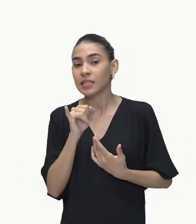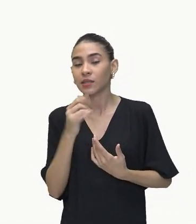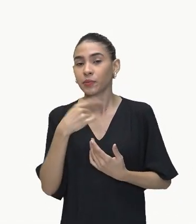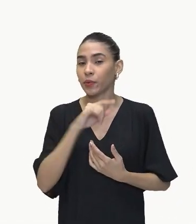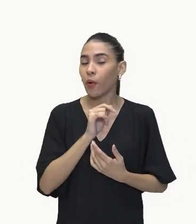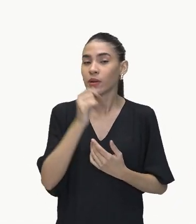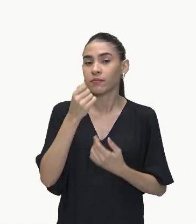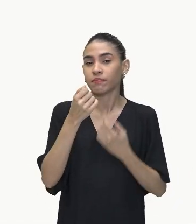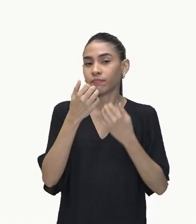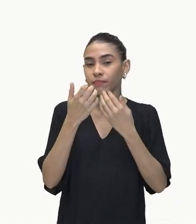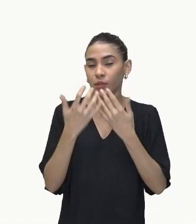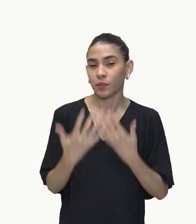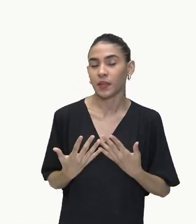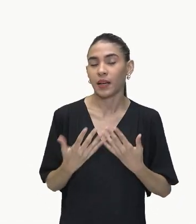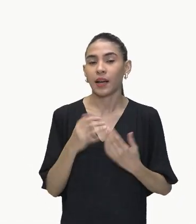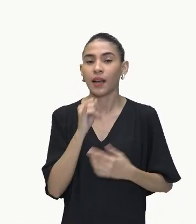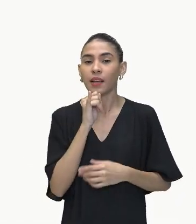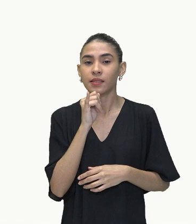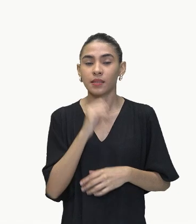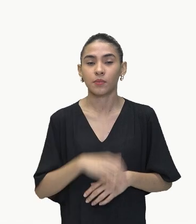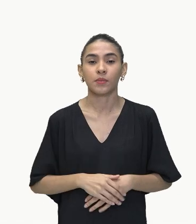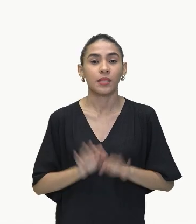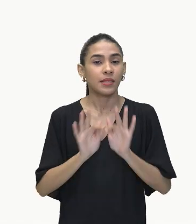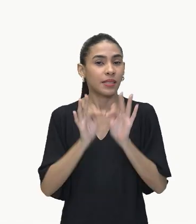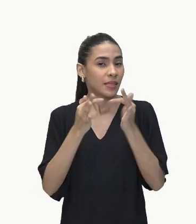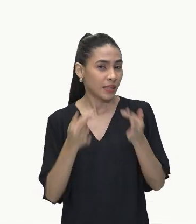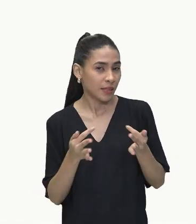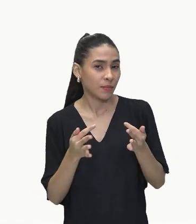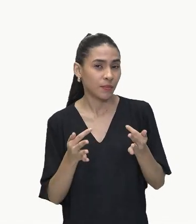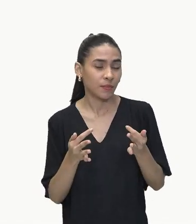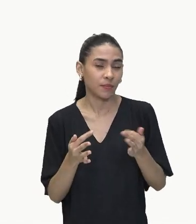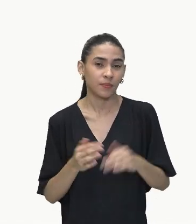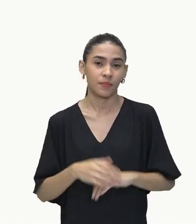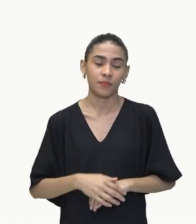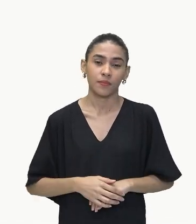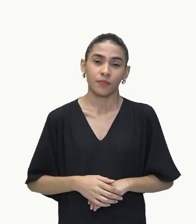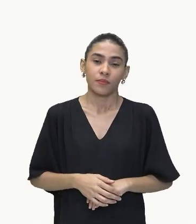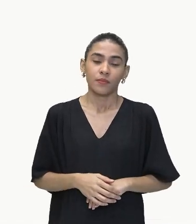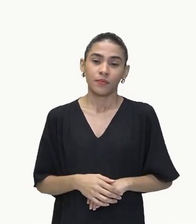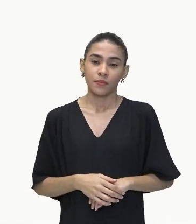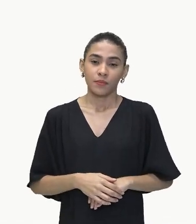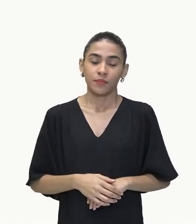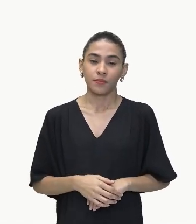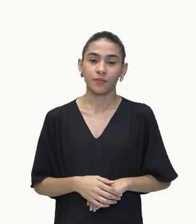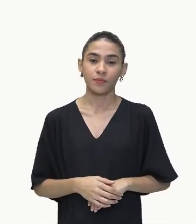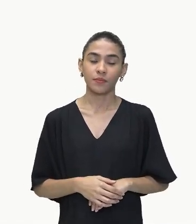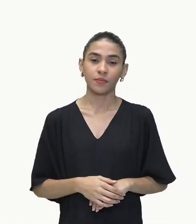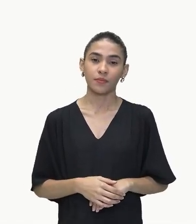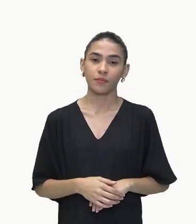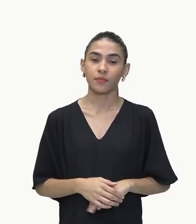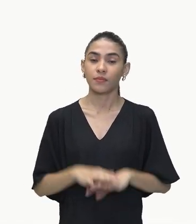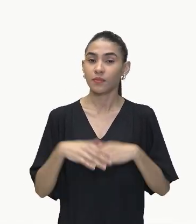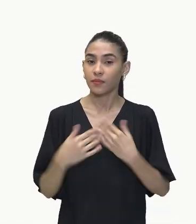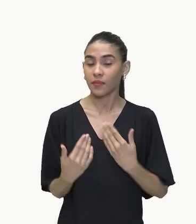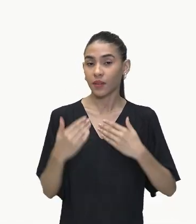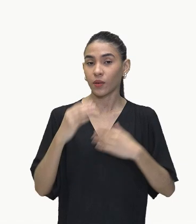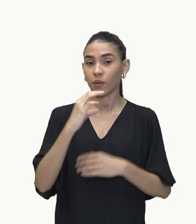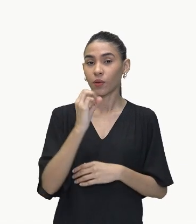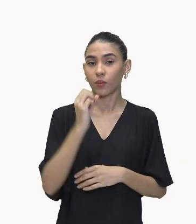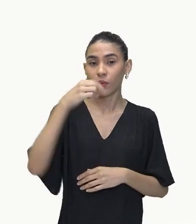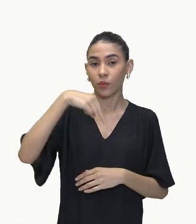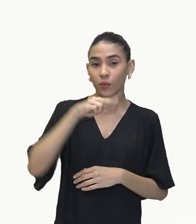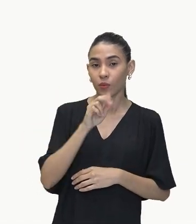aqui numas palavras mais ou menos formais, a gente diria que a conurbação é